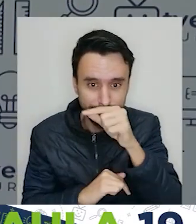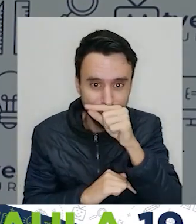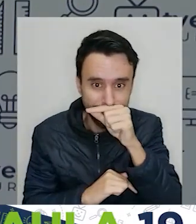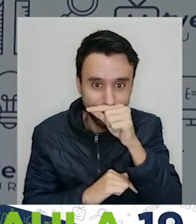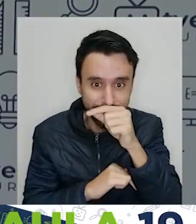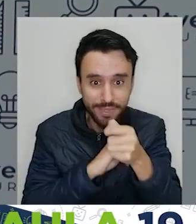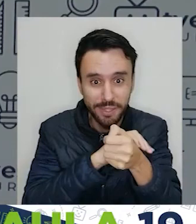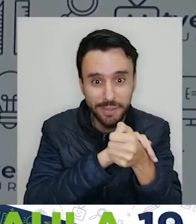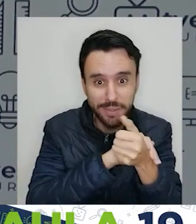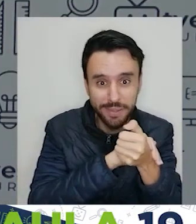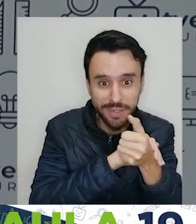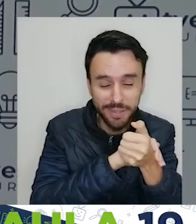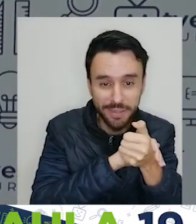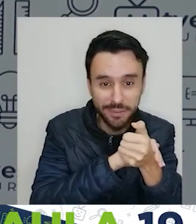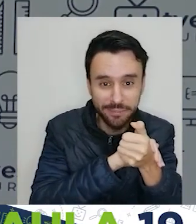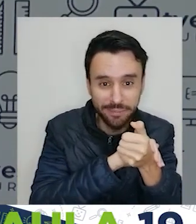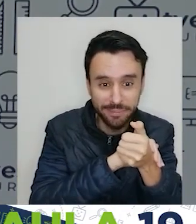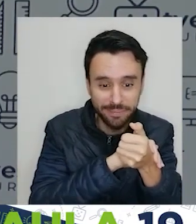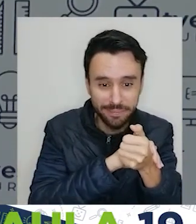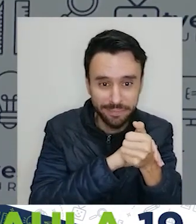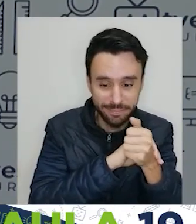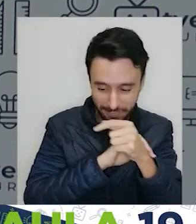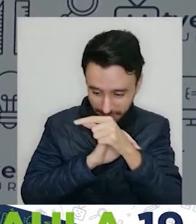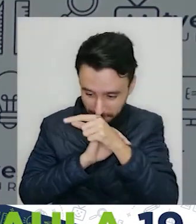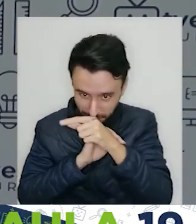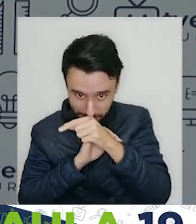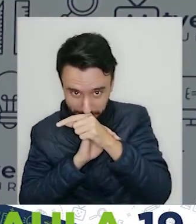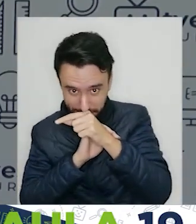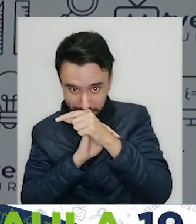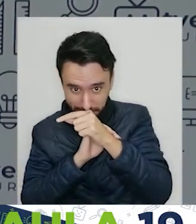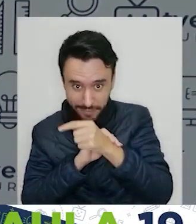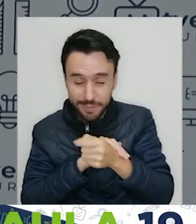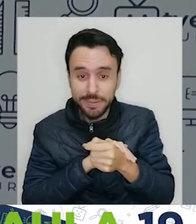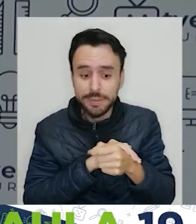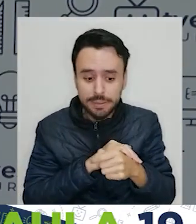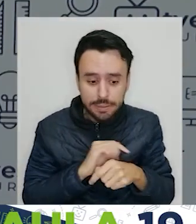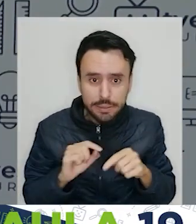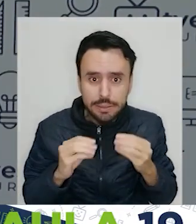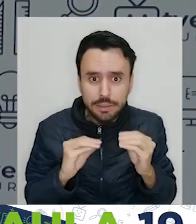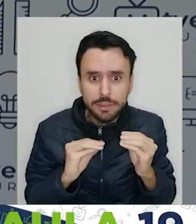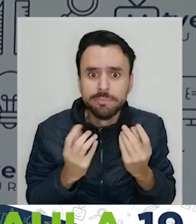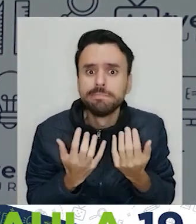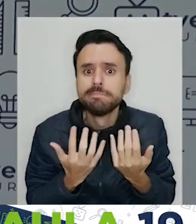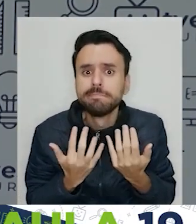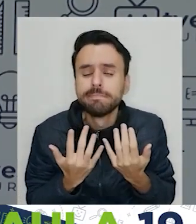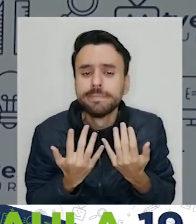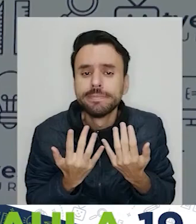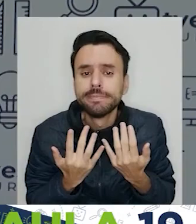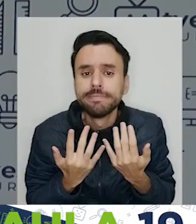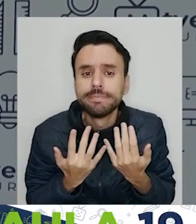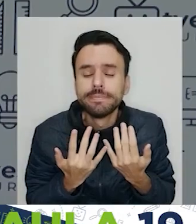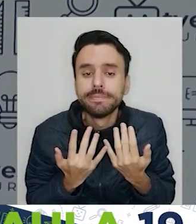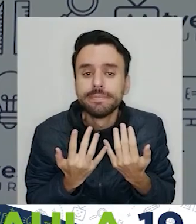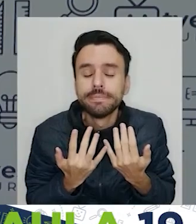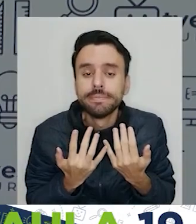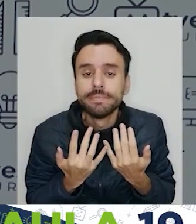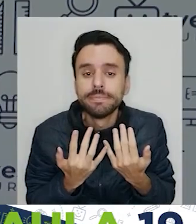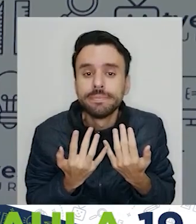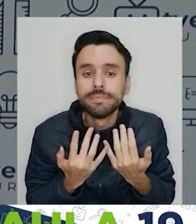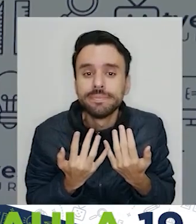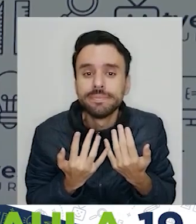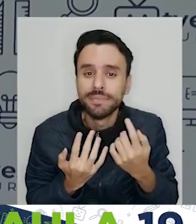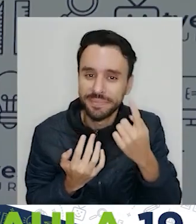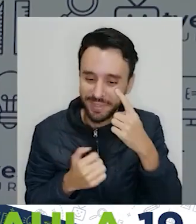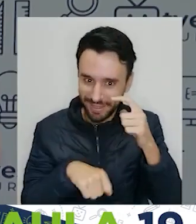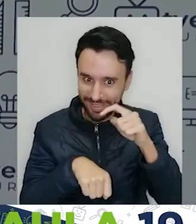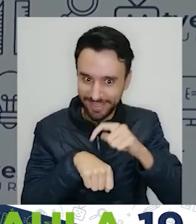Passarinho, tartaruga. Passarinho. E agora, como é que a gente continua a sequência? A professora vai